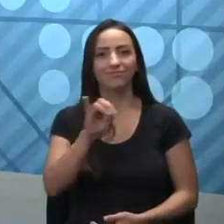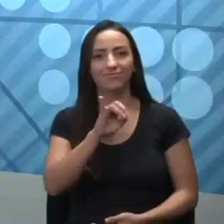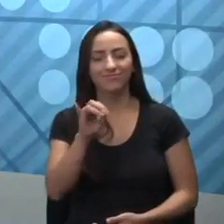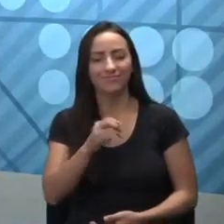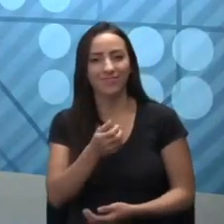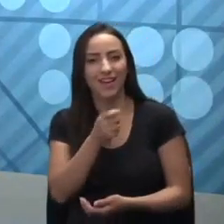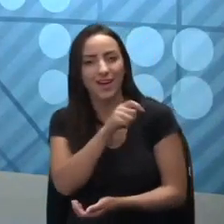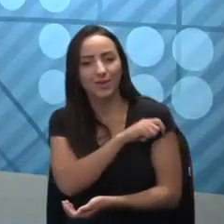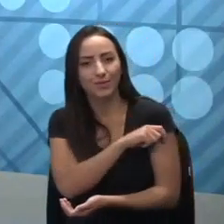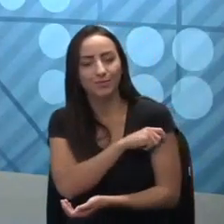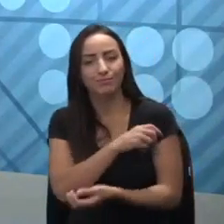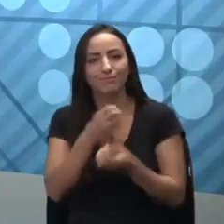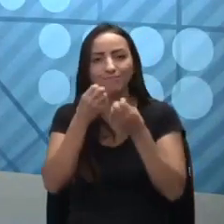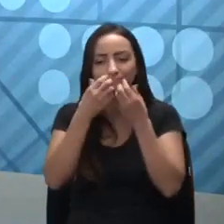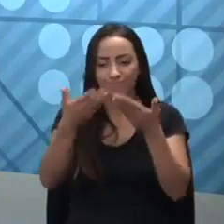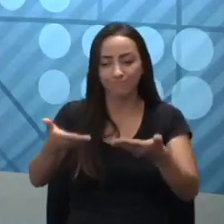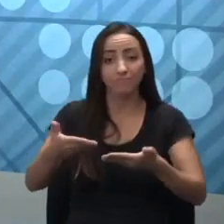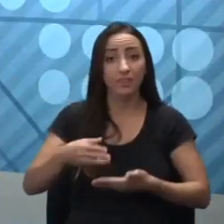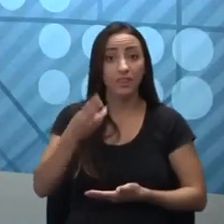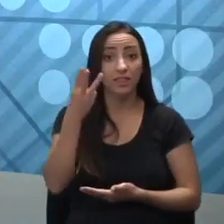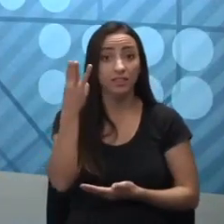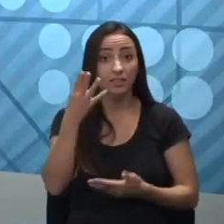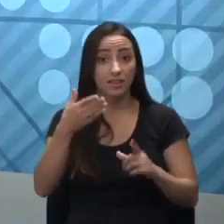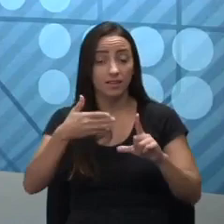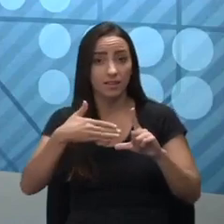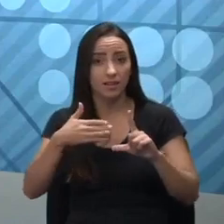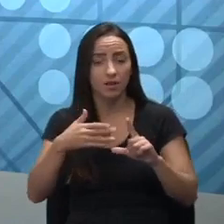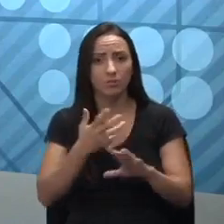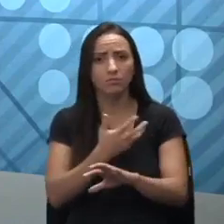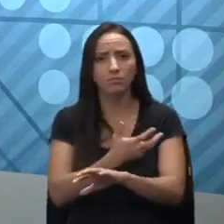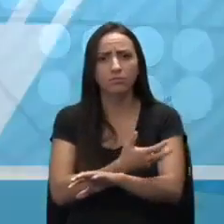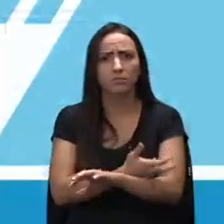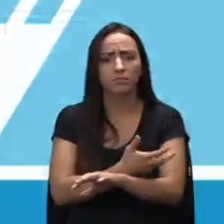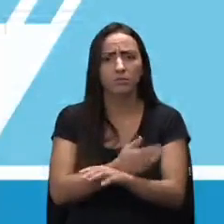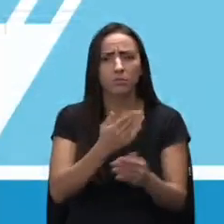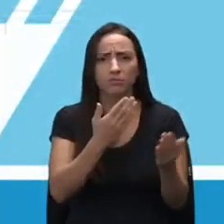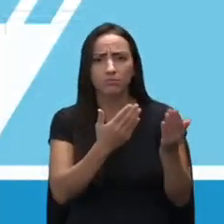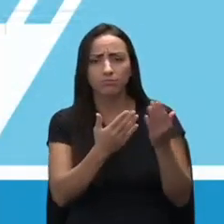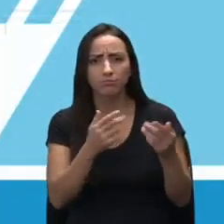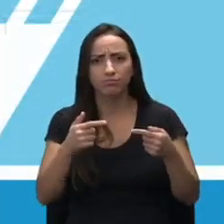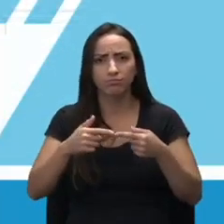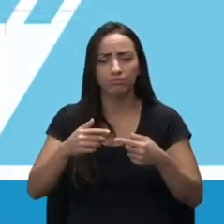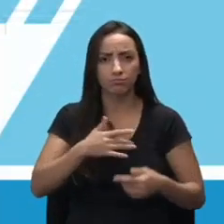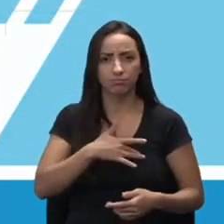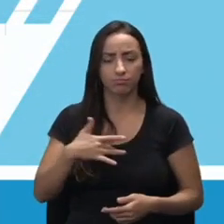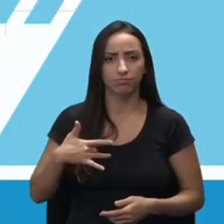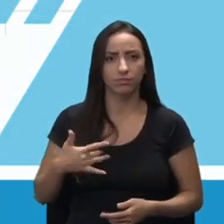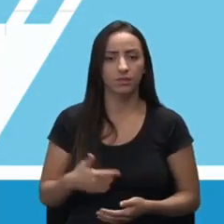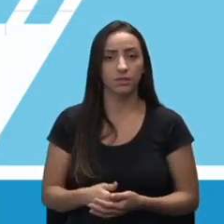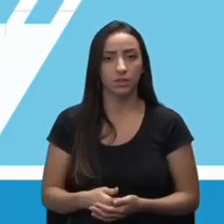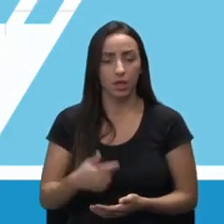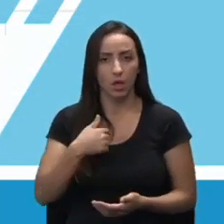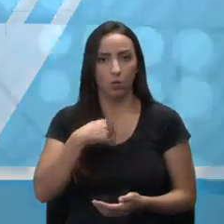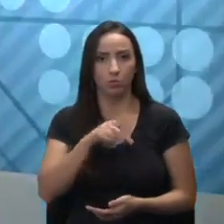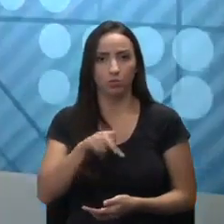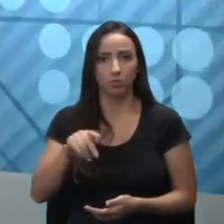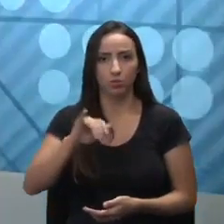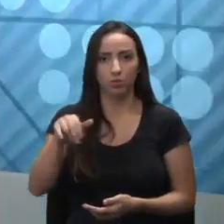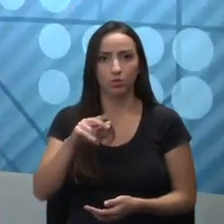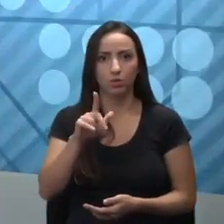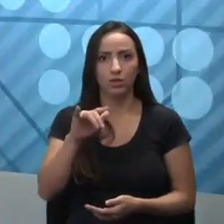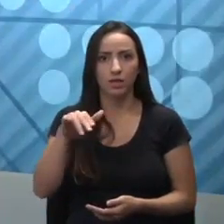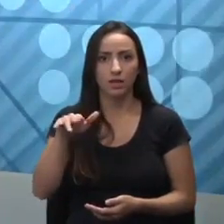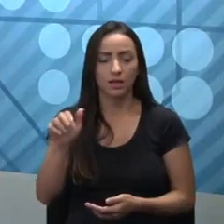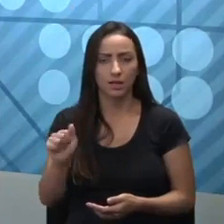Olá, querido aluno, seja bem-vindo à terceira teleaula da disciplina de Psicologia Aplicada à Saúde. Eu sou a professora Juliana